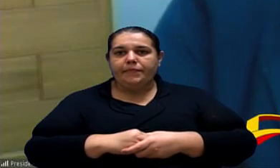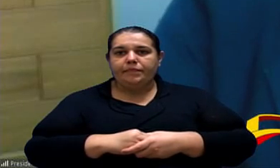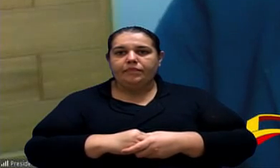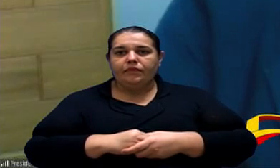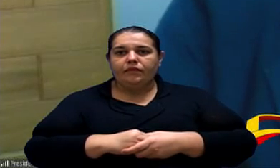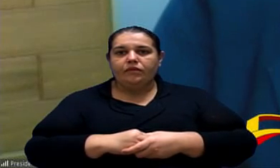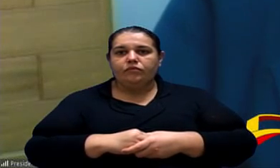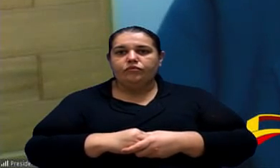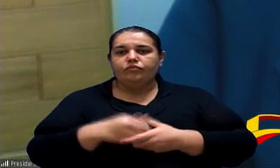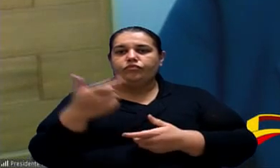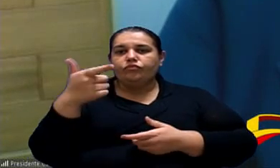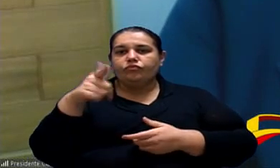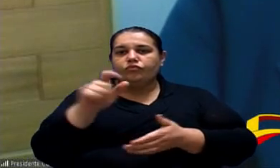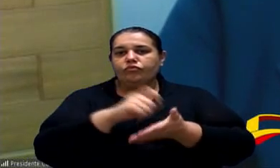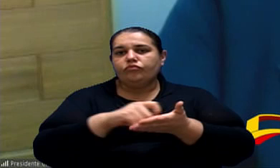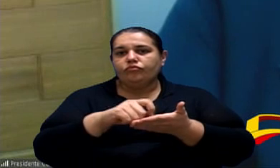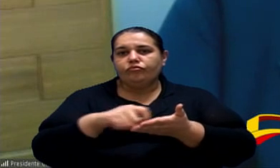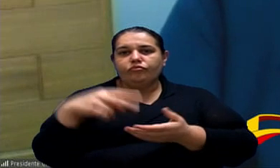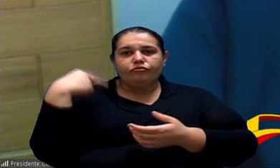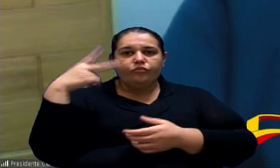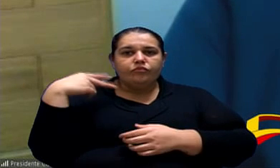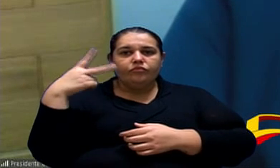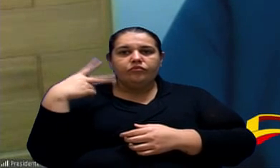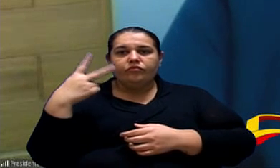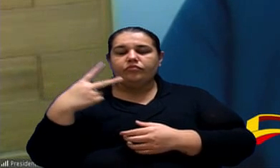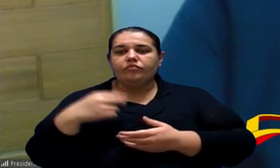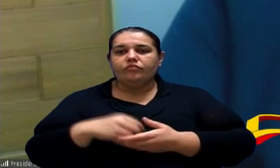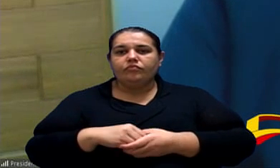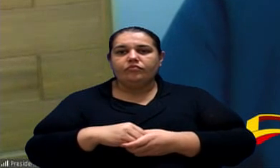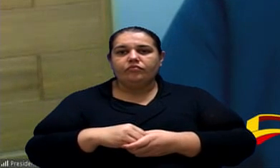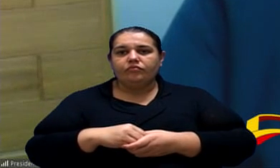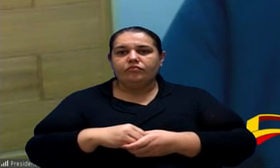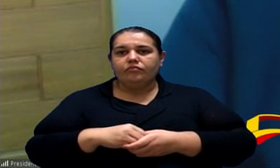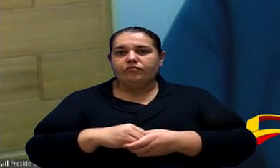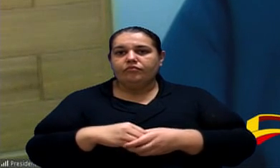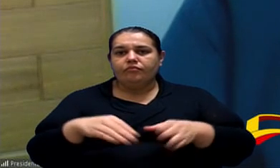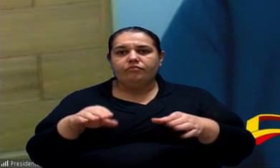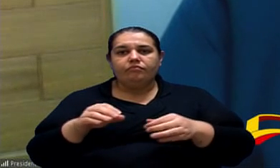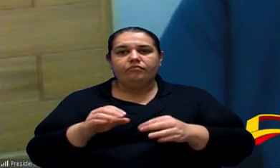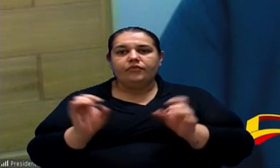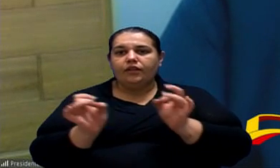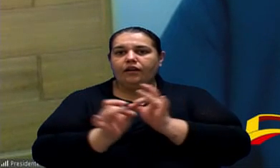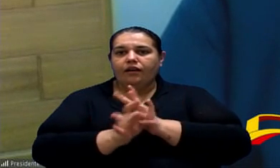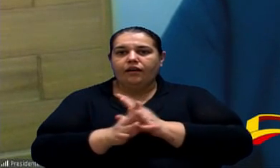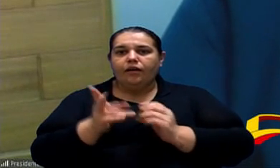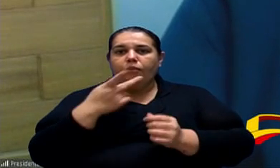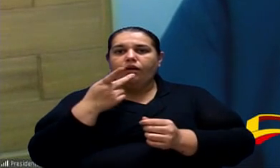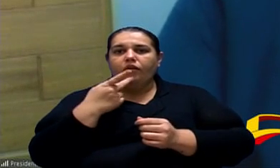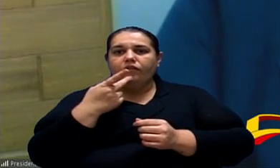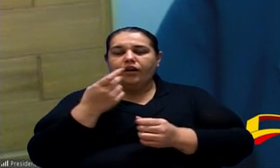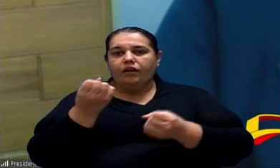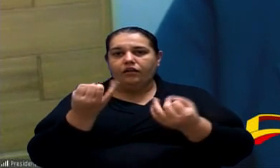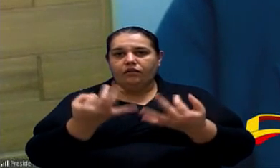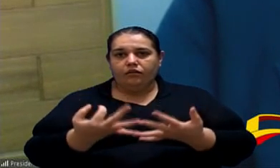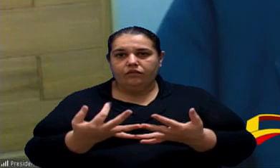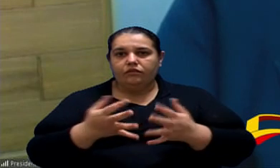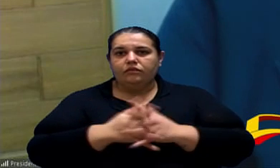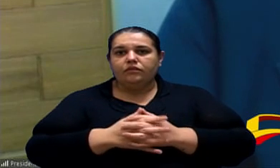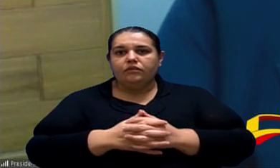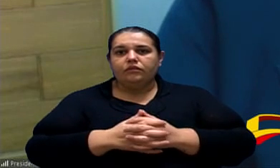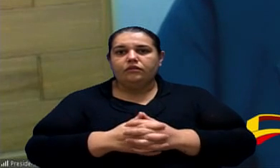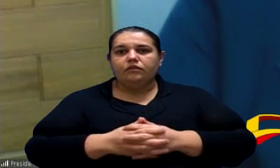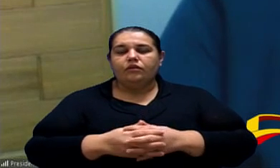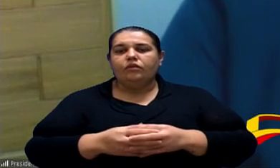o próximo inscrito, vereador Vossa Excelência, vai encerrar a fala, Vossa Excelência? Está em segunda? Então,